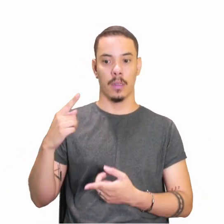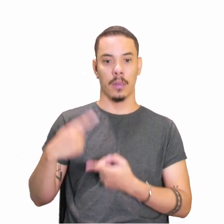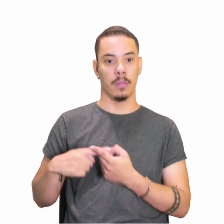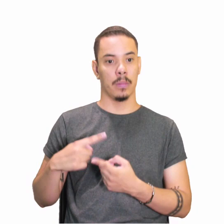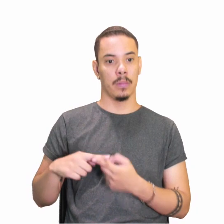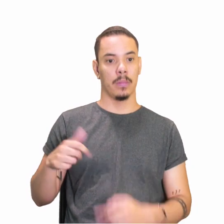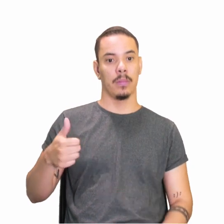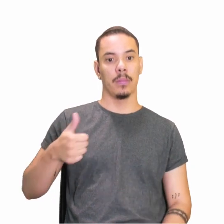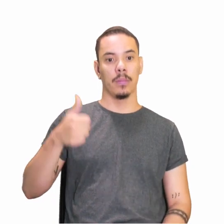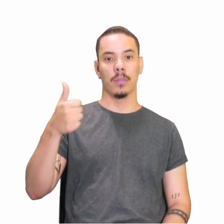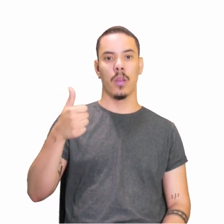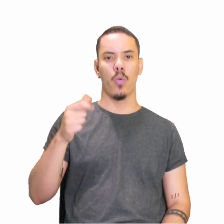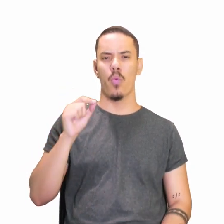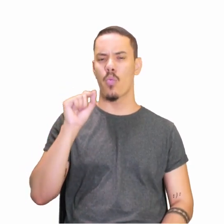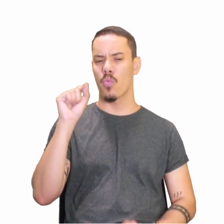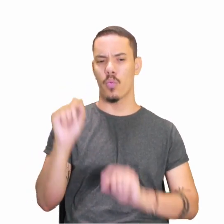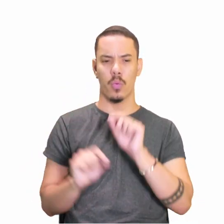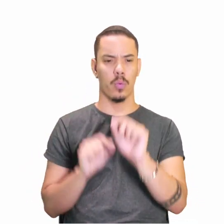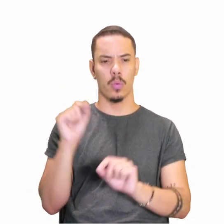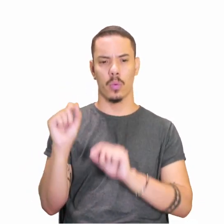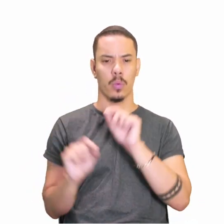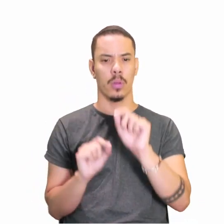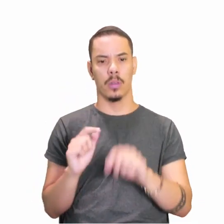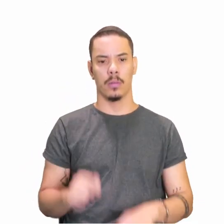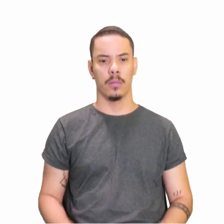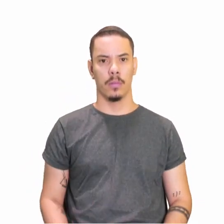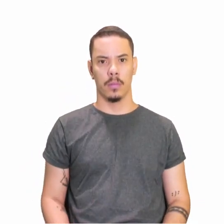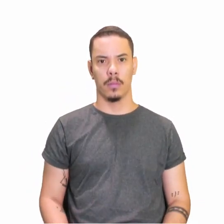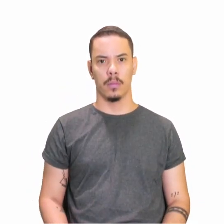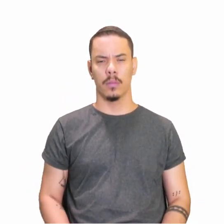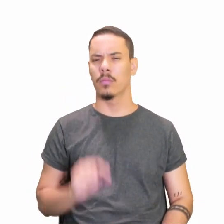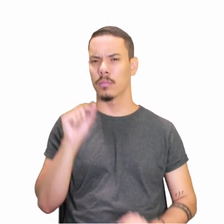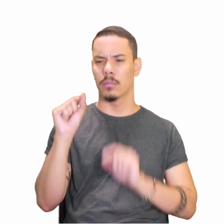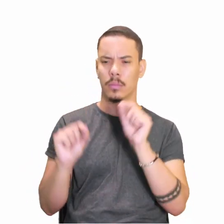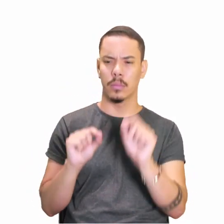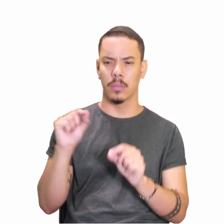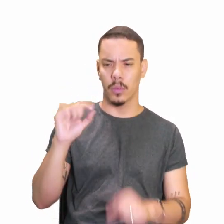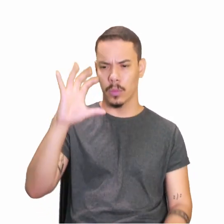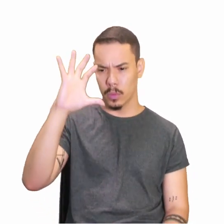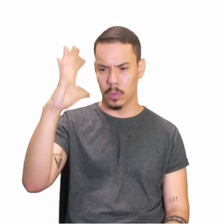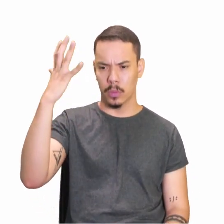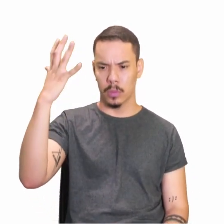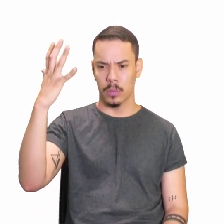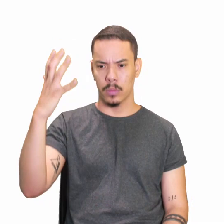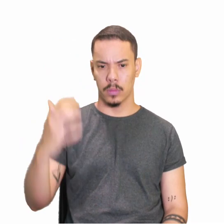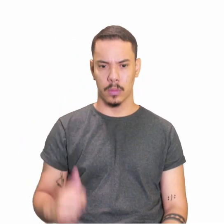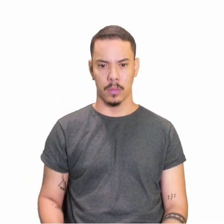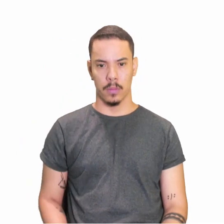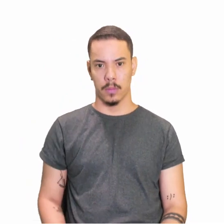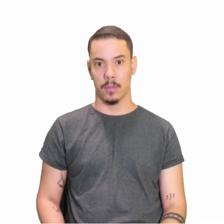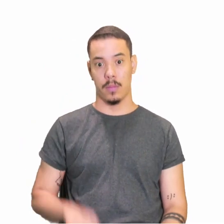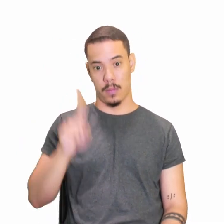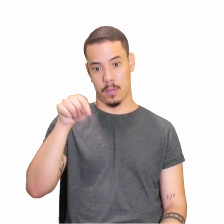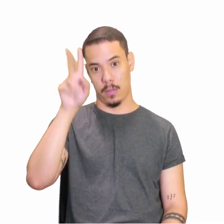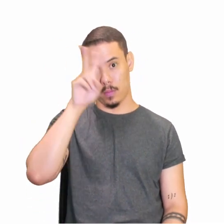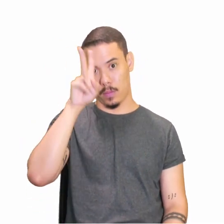que? O que aconteceu, tá, nessa história? Que é o